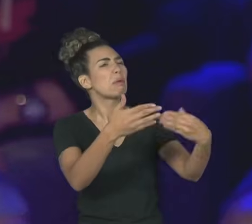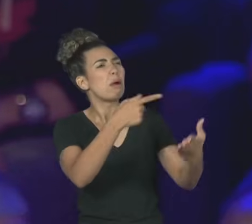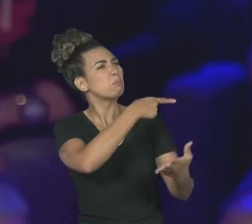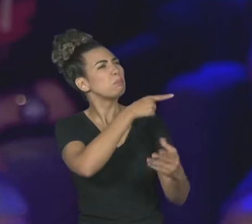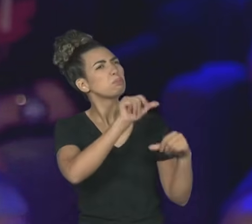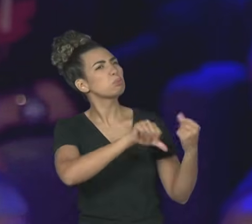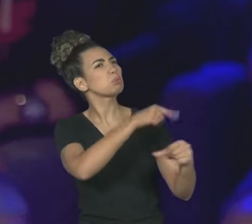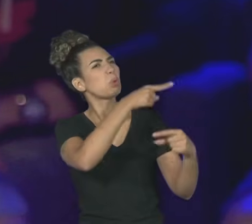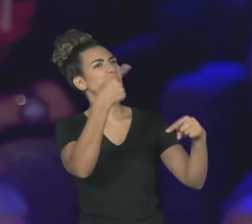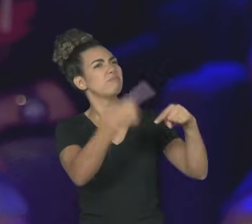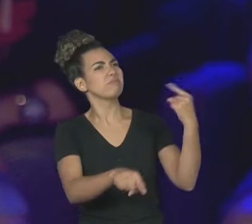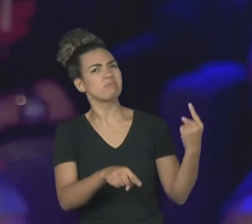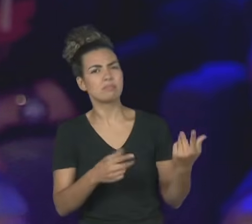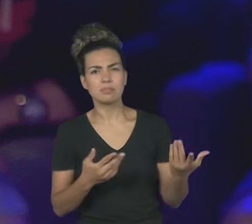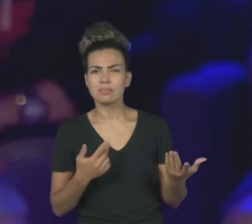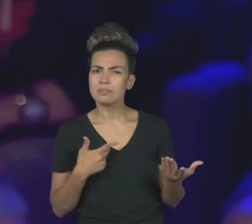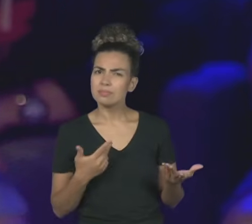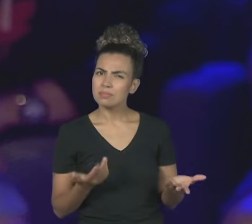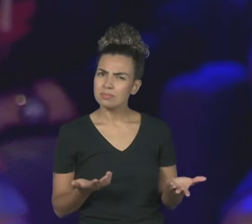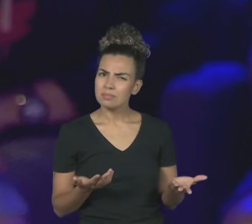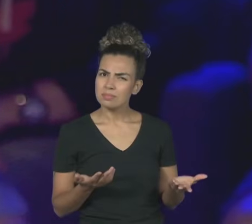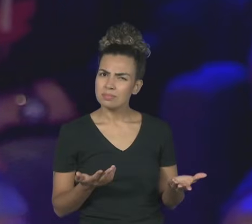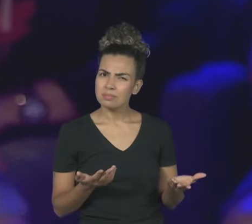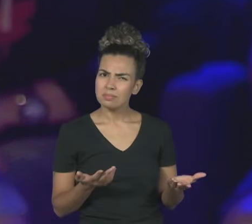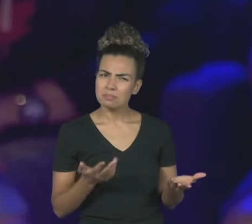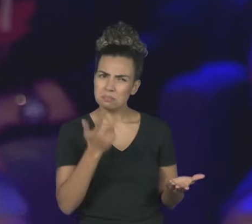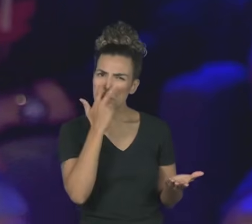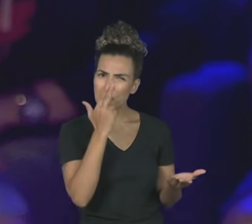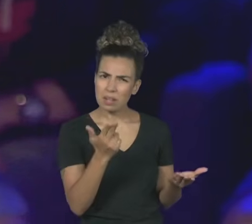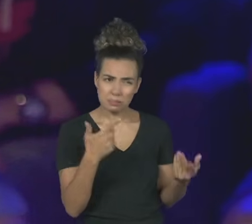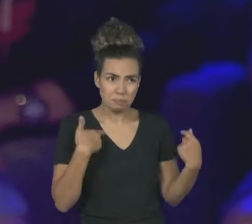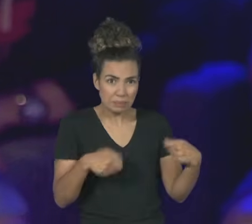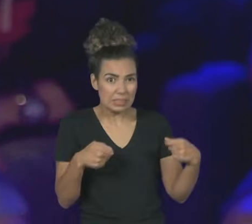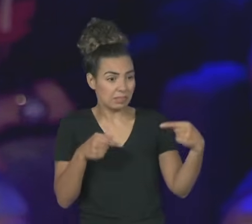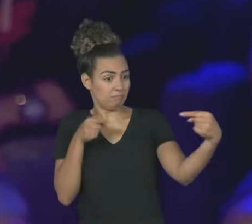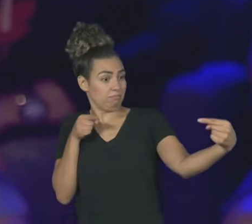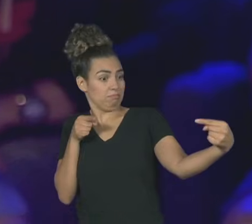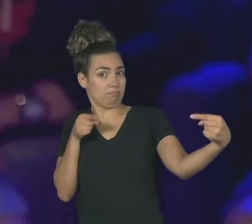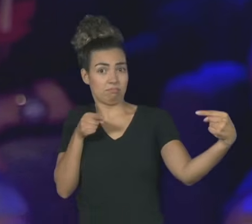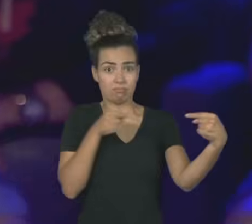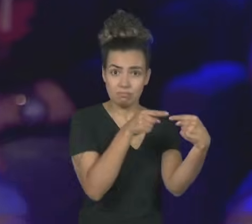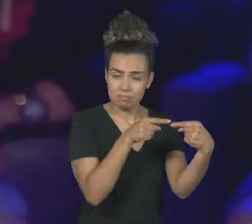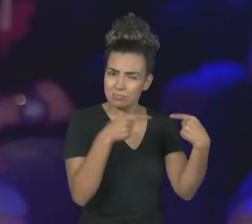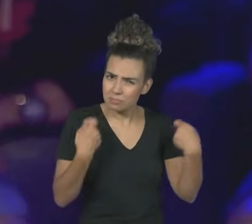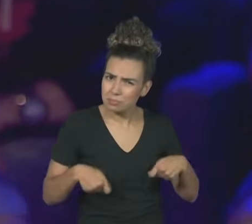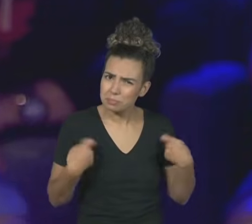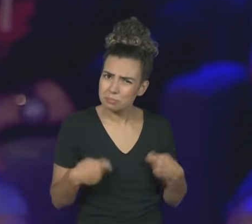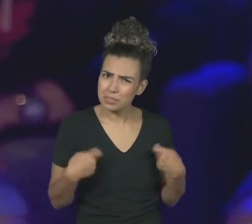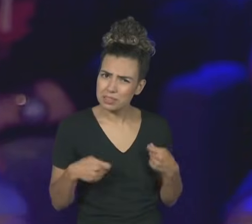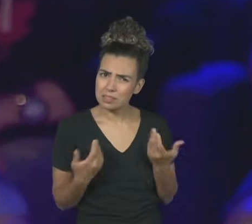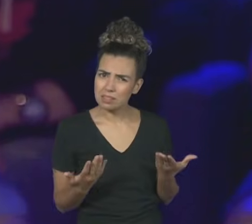curioso, né, você achar que alguém foi feito no mundo para te completar. É como assim, que a pessoa tivesse